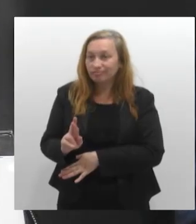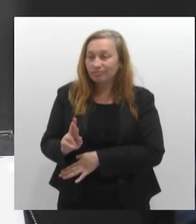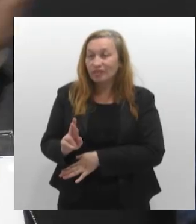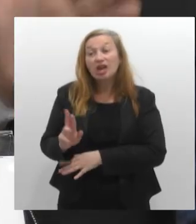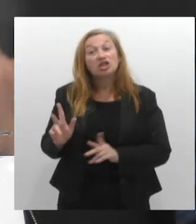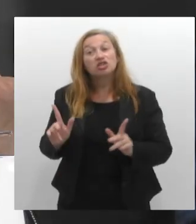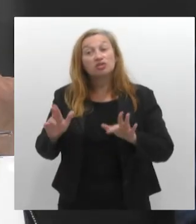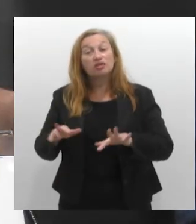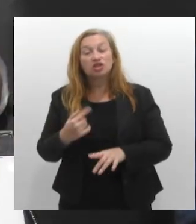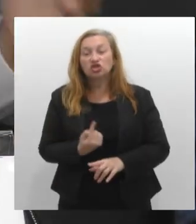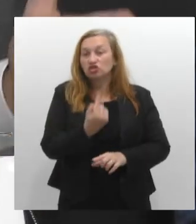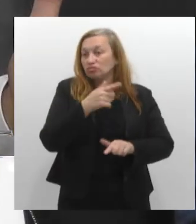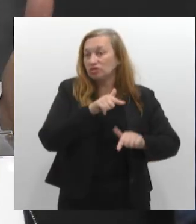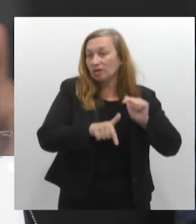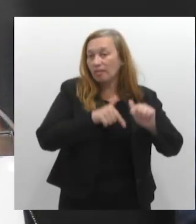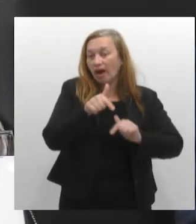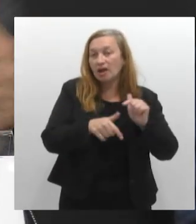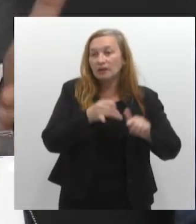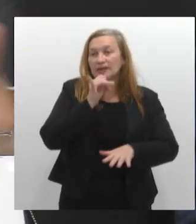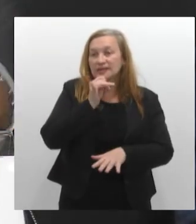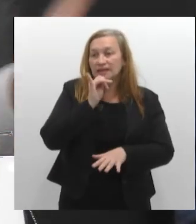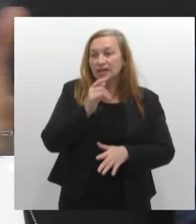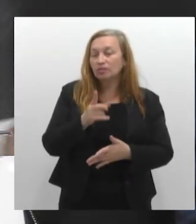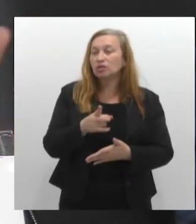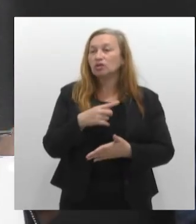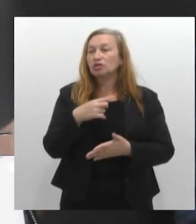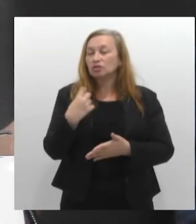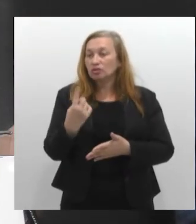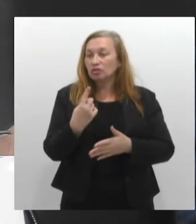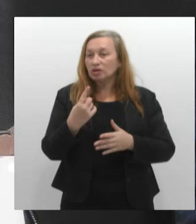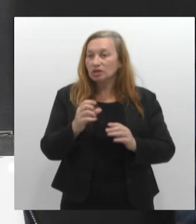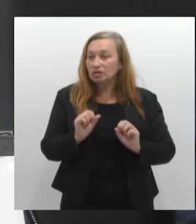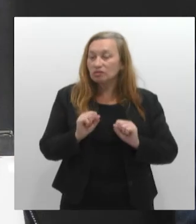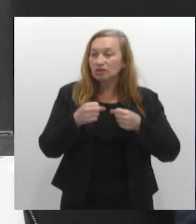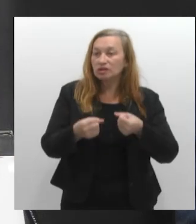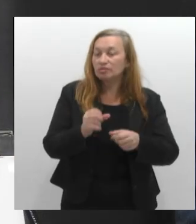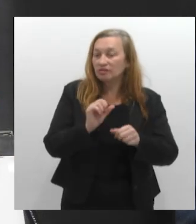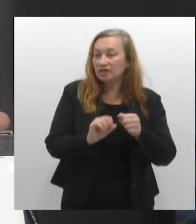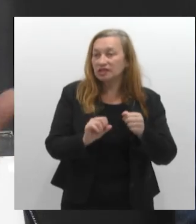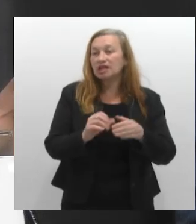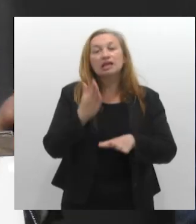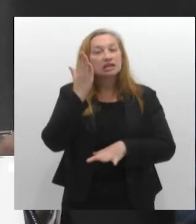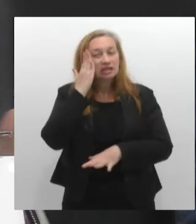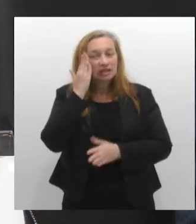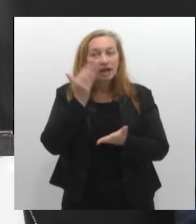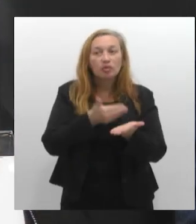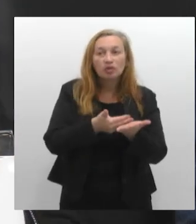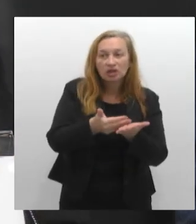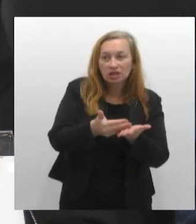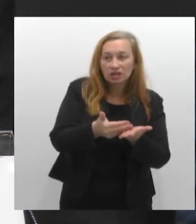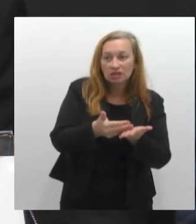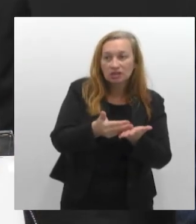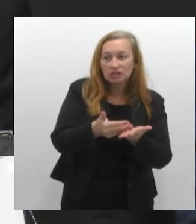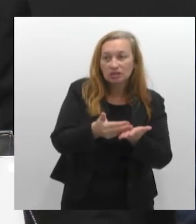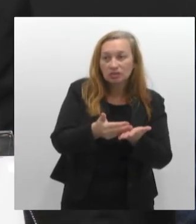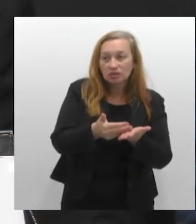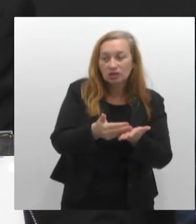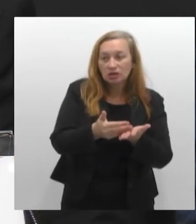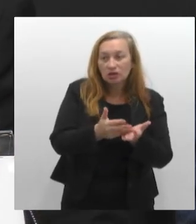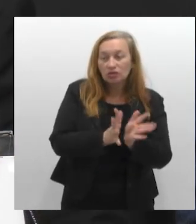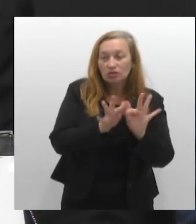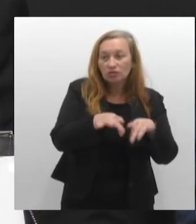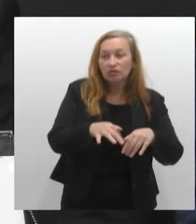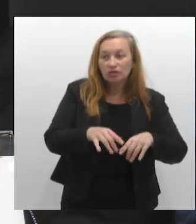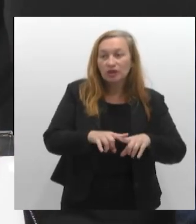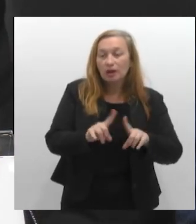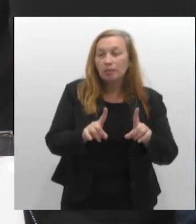Diferente de um trabalho, por exemplo, como a gente se dispõe a realizar, a gente sabe o começo, o meio e o fim. Legado é